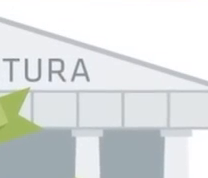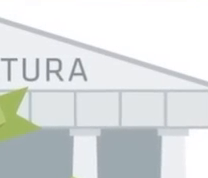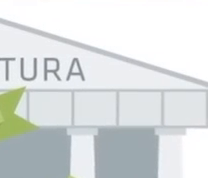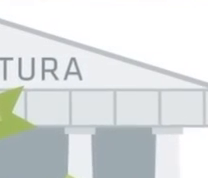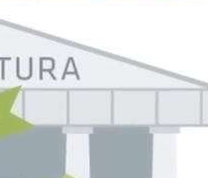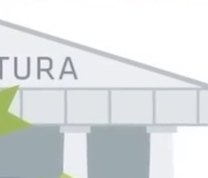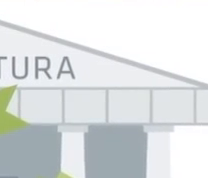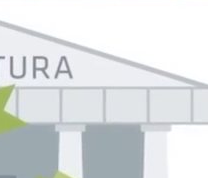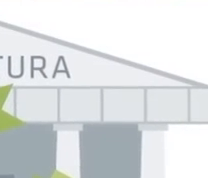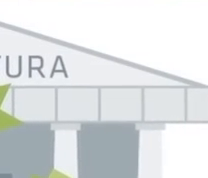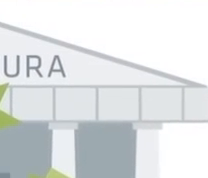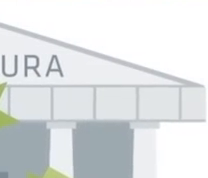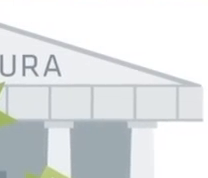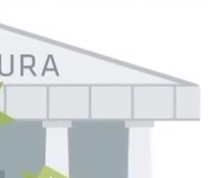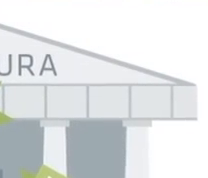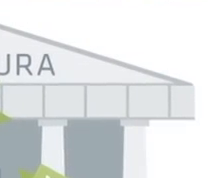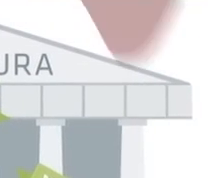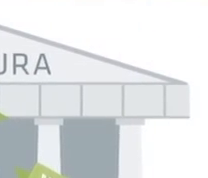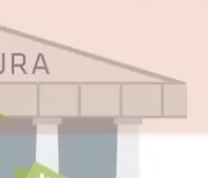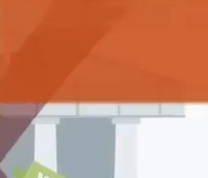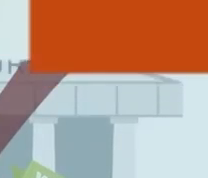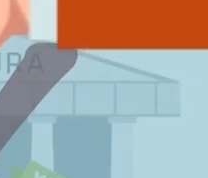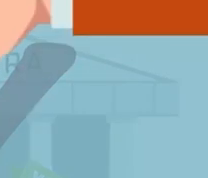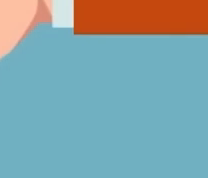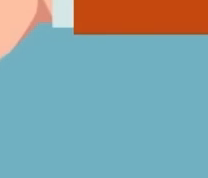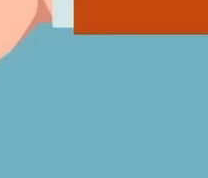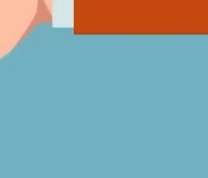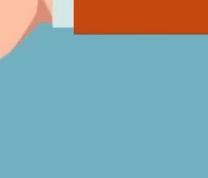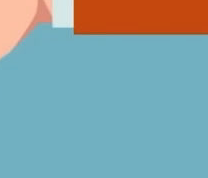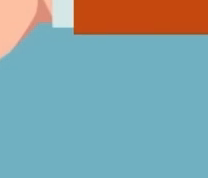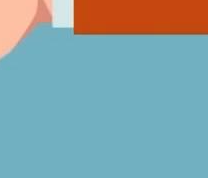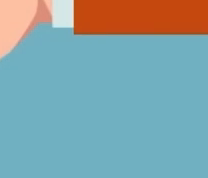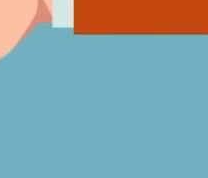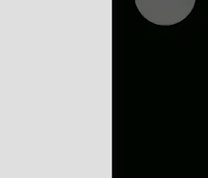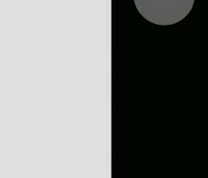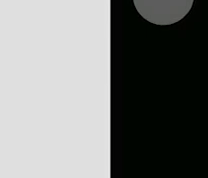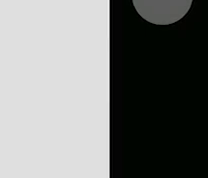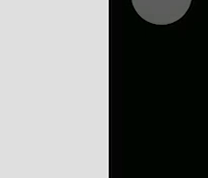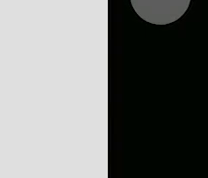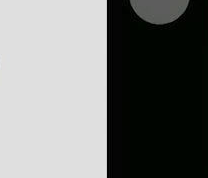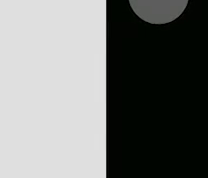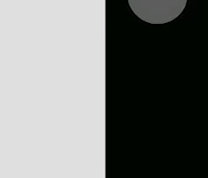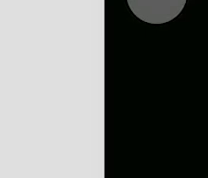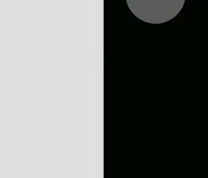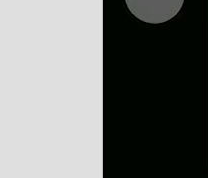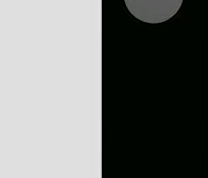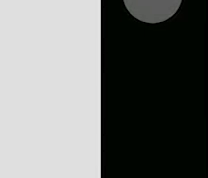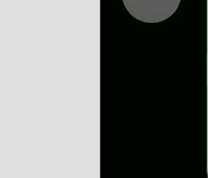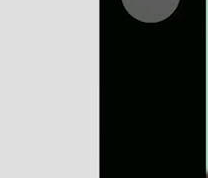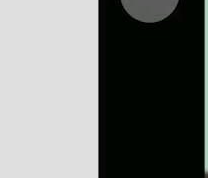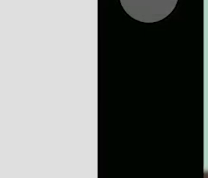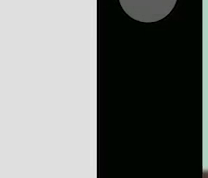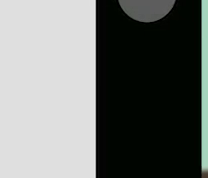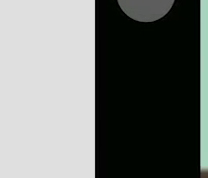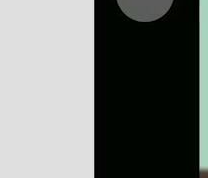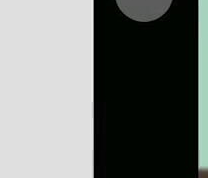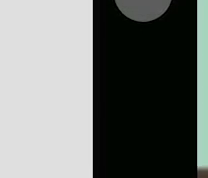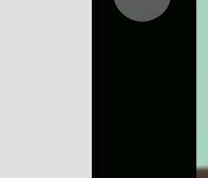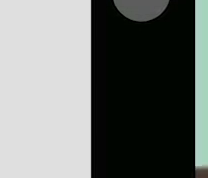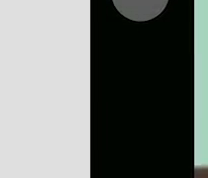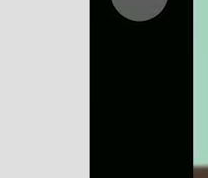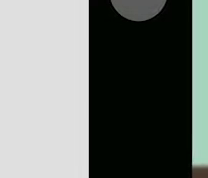Você já viu alguma propaganda eleitoral desse tipo? Sabia que é irregular? No site do TRE,